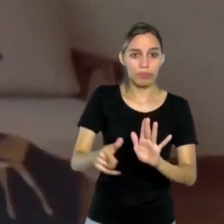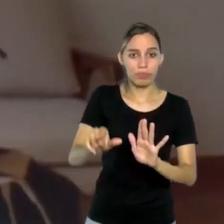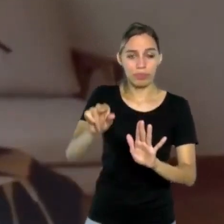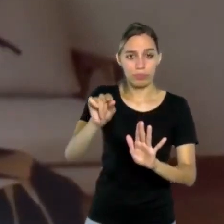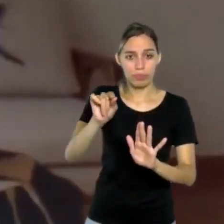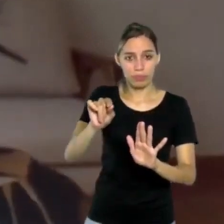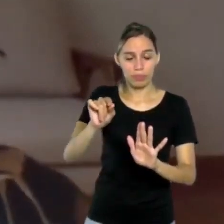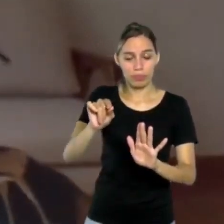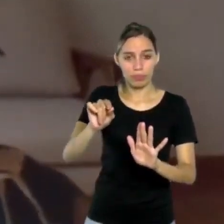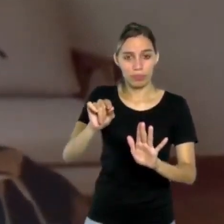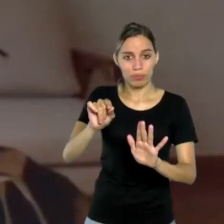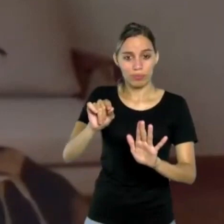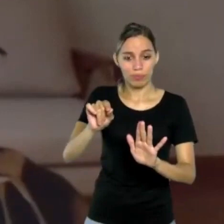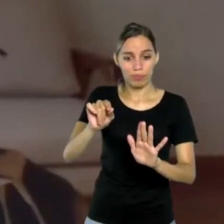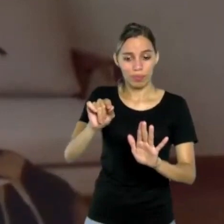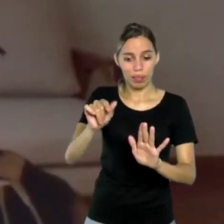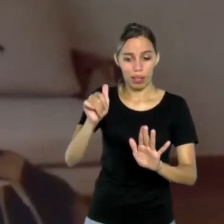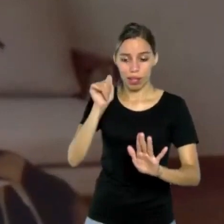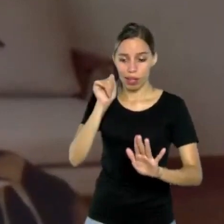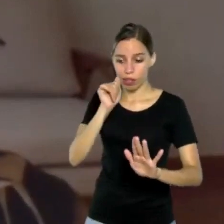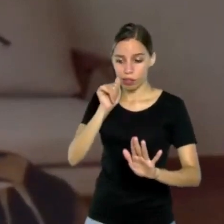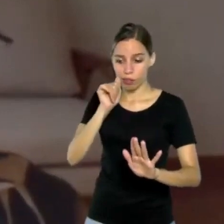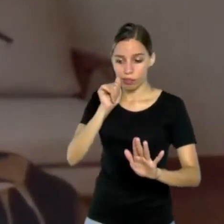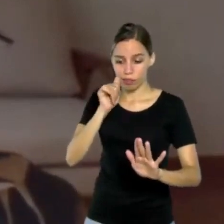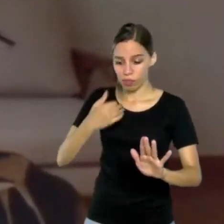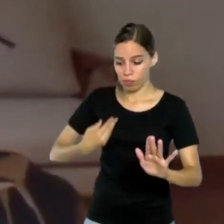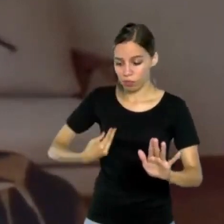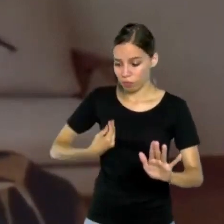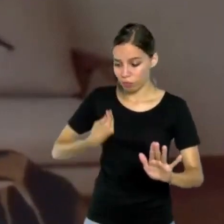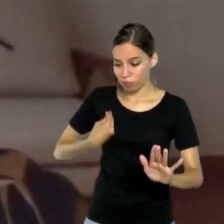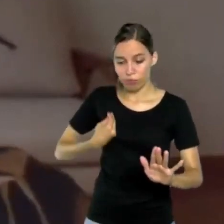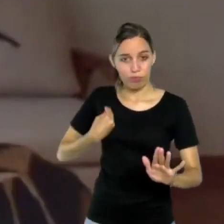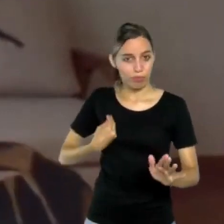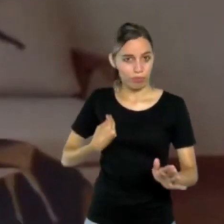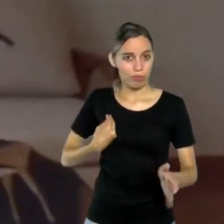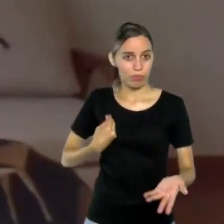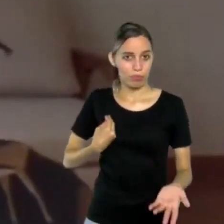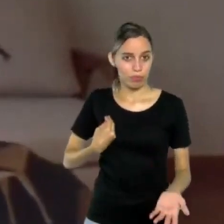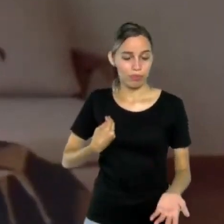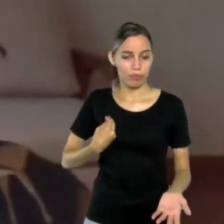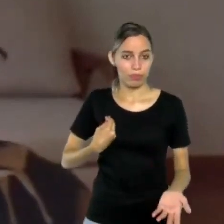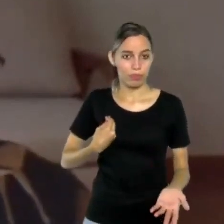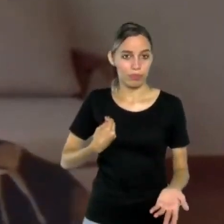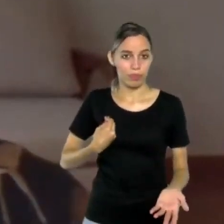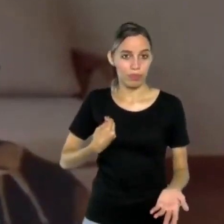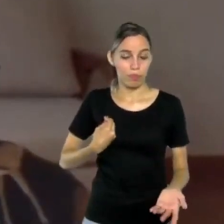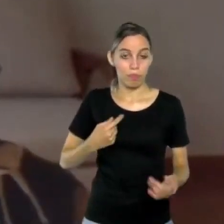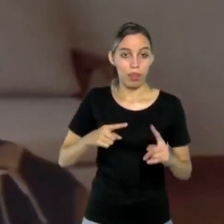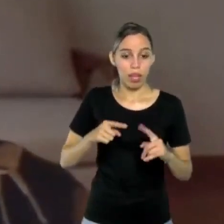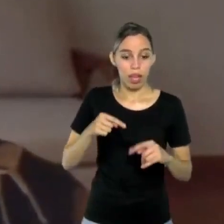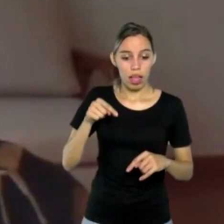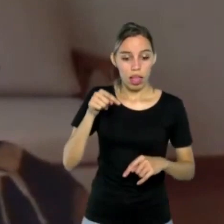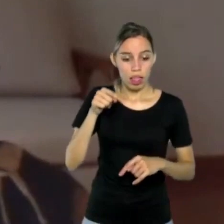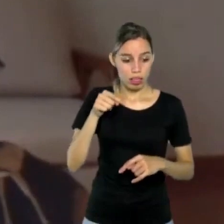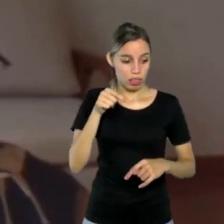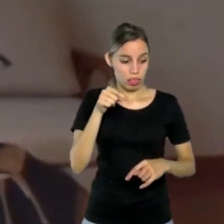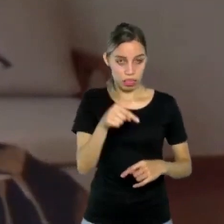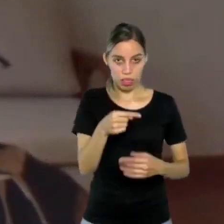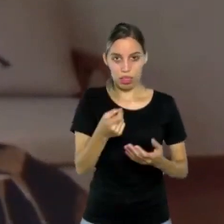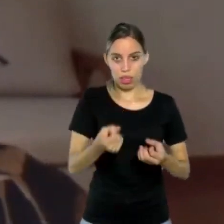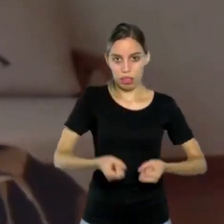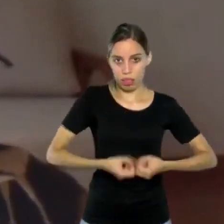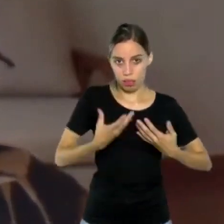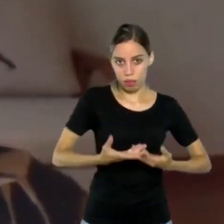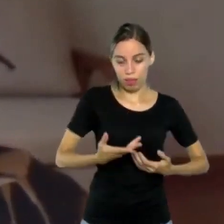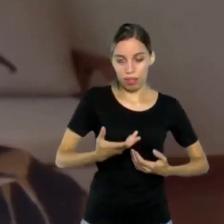uma vivência de mulher no mundo que a gente tem hoje, né? Então, não podia ser diferente. Nesse poema, acho que ele fala